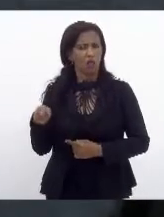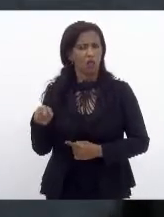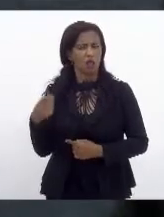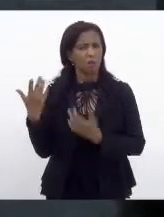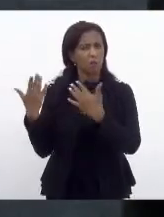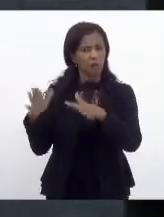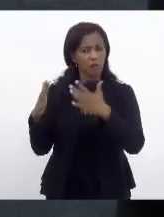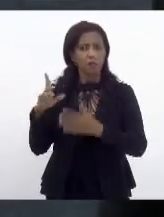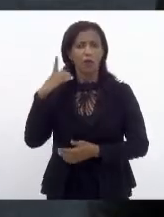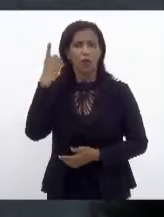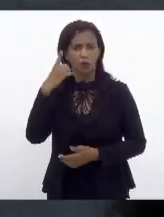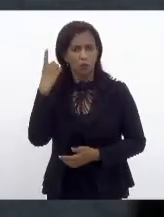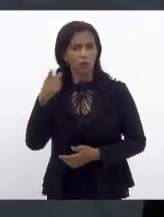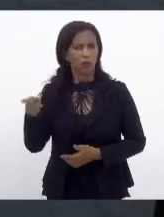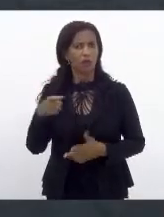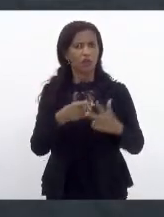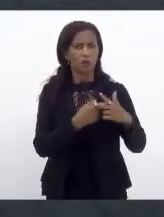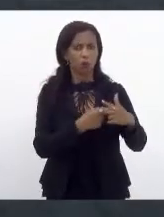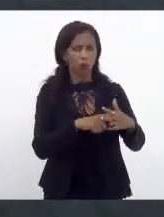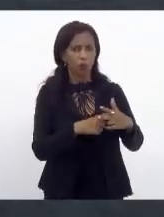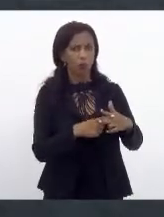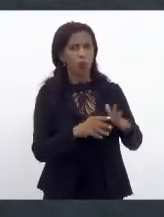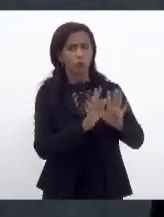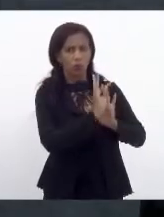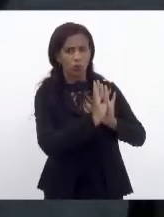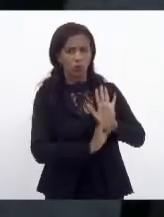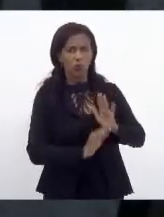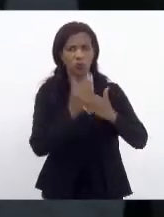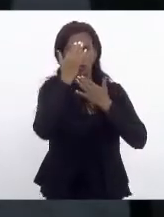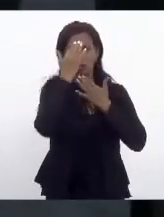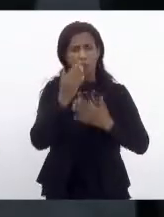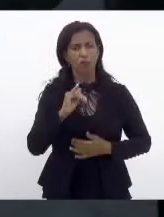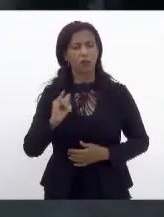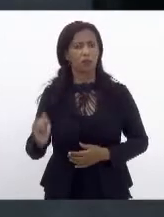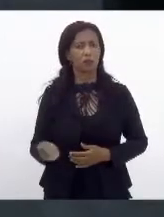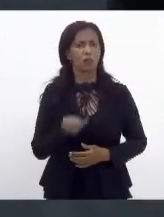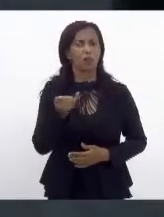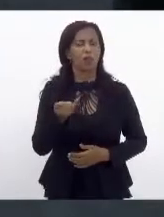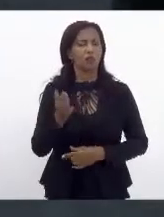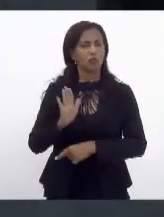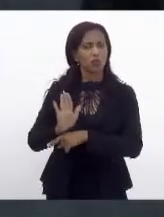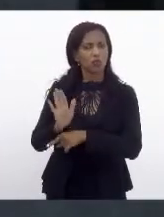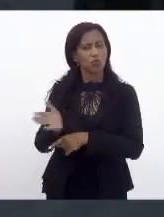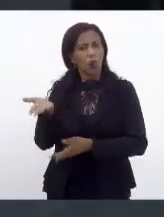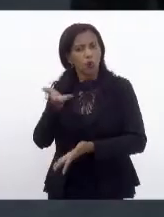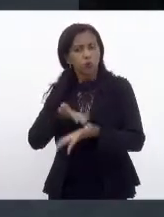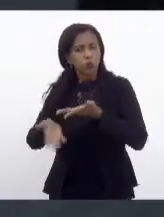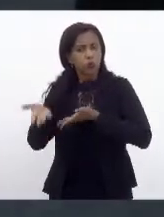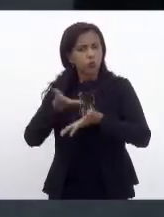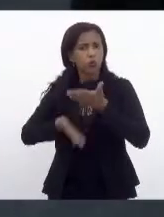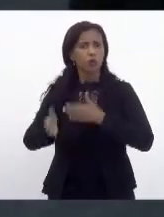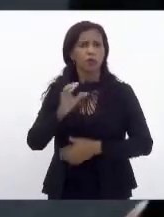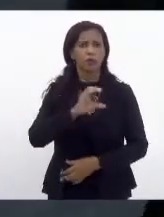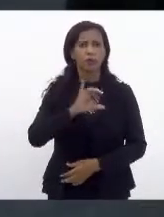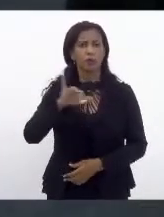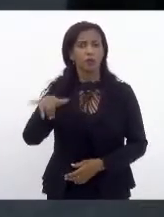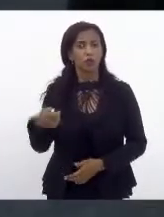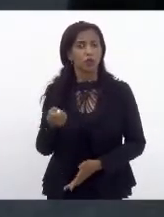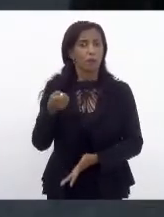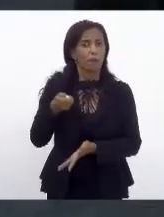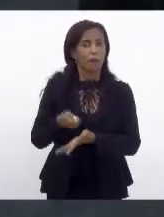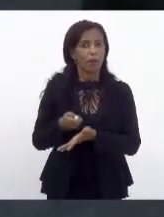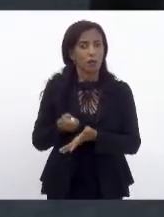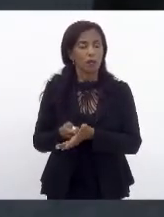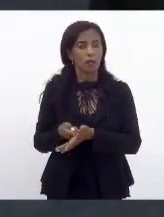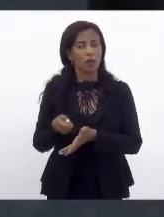parabenizar o deputado Felipe Poubel e agradecer por ter me dado a oportunidade de tentar colaborar no âmbito da CCJ em manter o